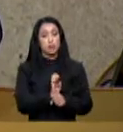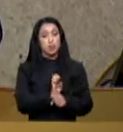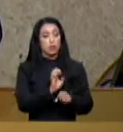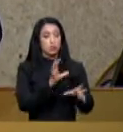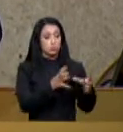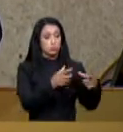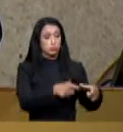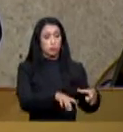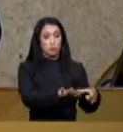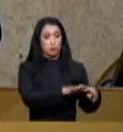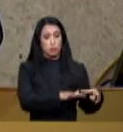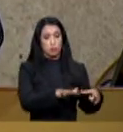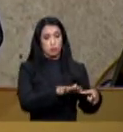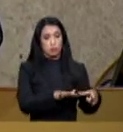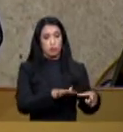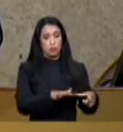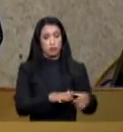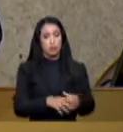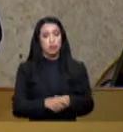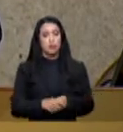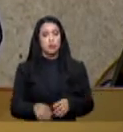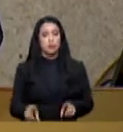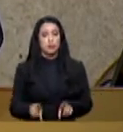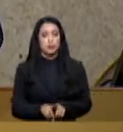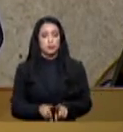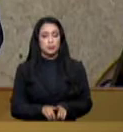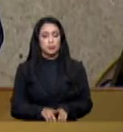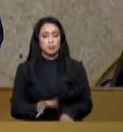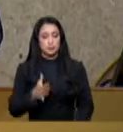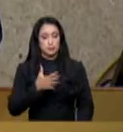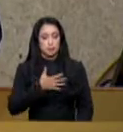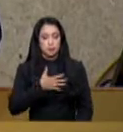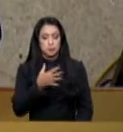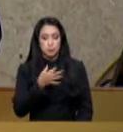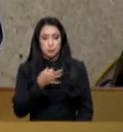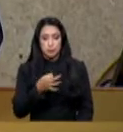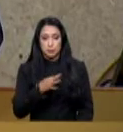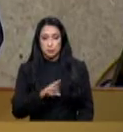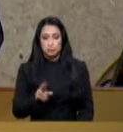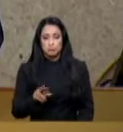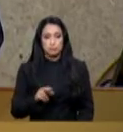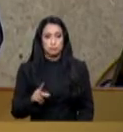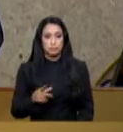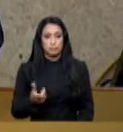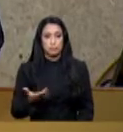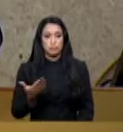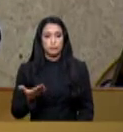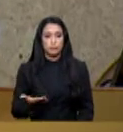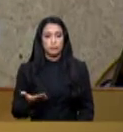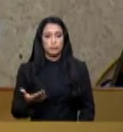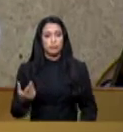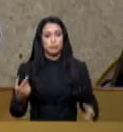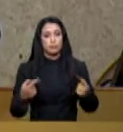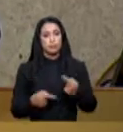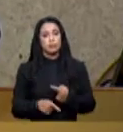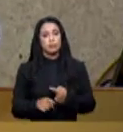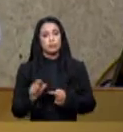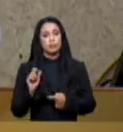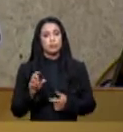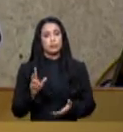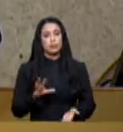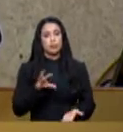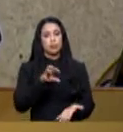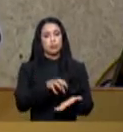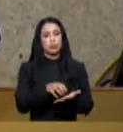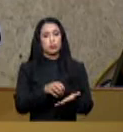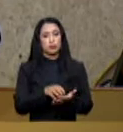regional. Também, no meu modo de ver, não prospera a argumentação que rivaliza, de um lado, as